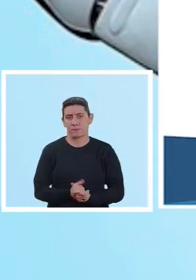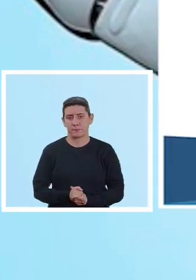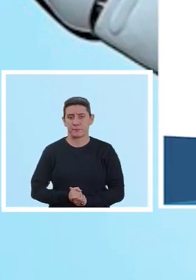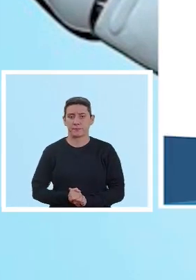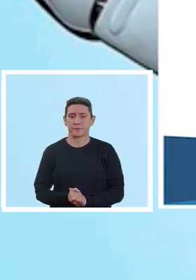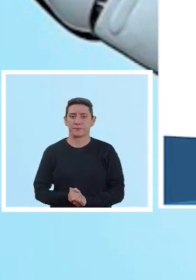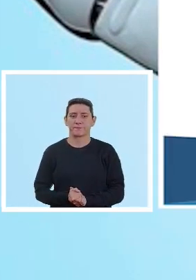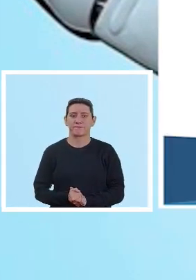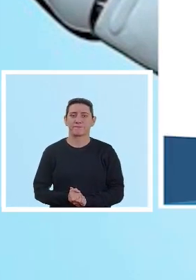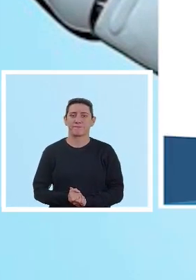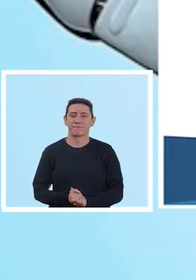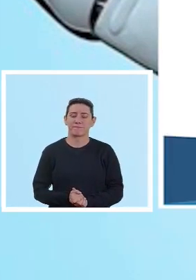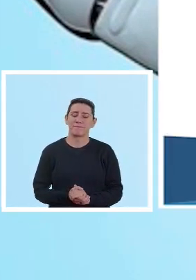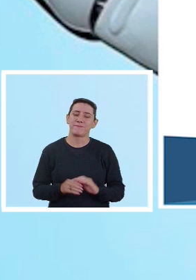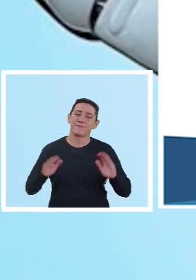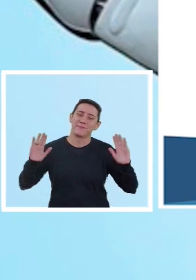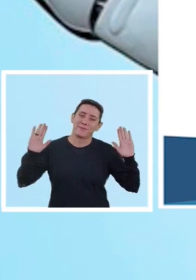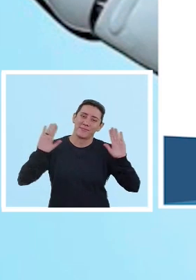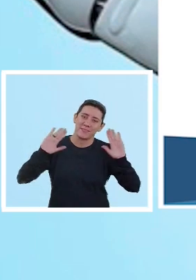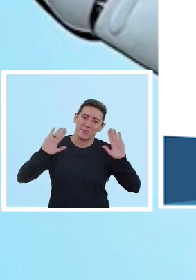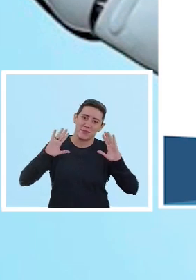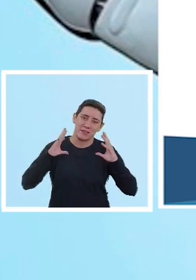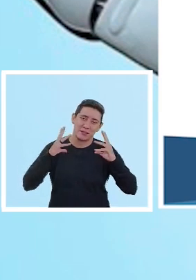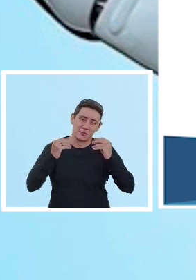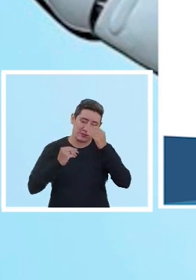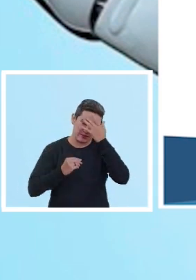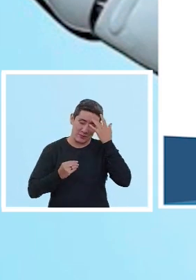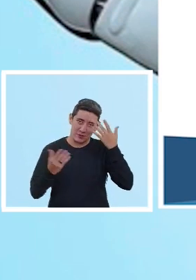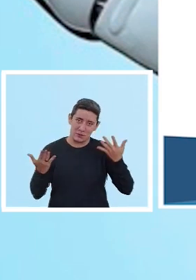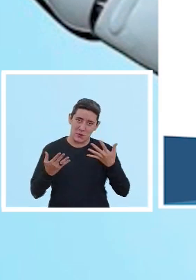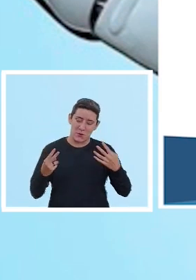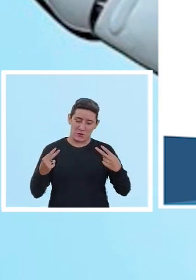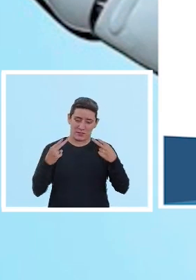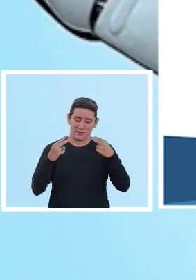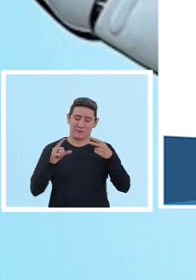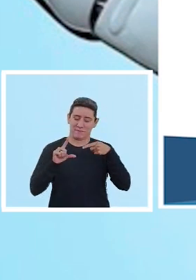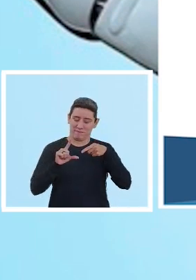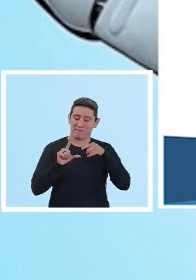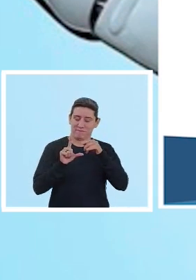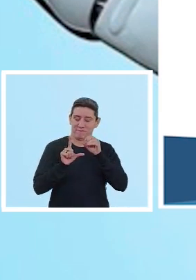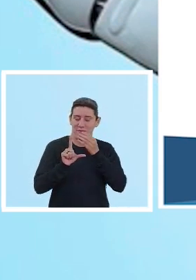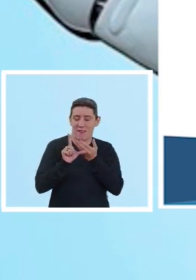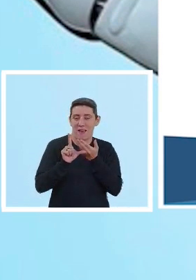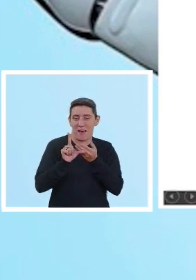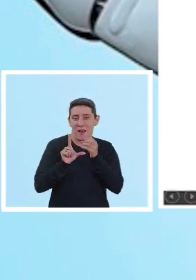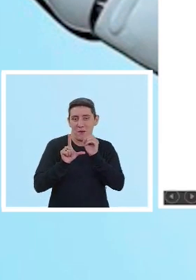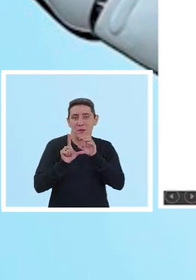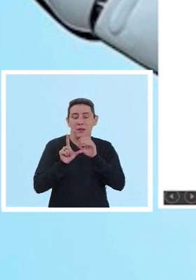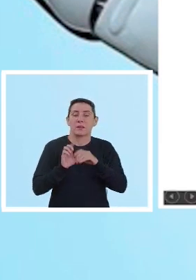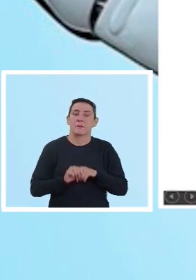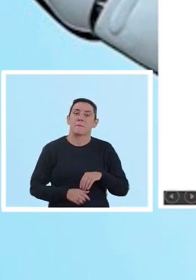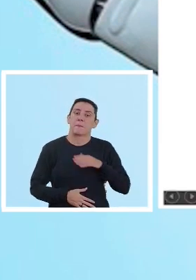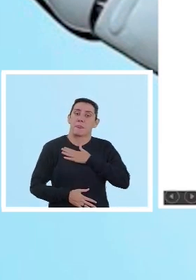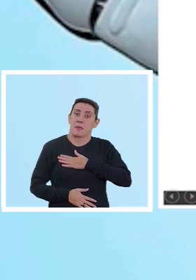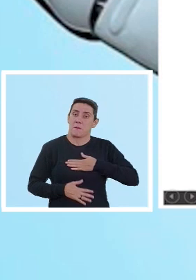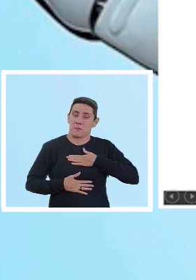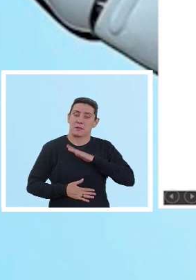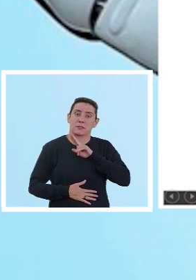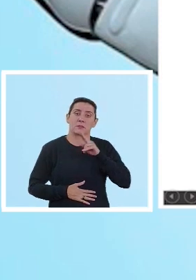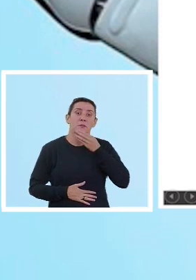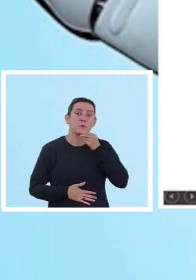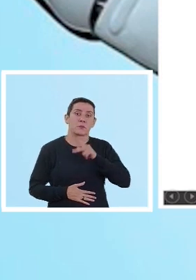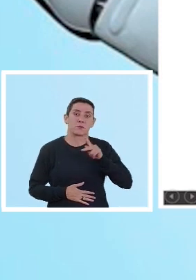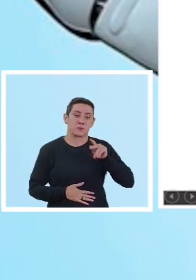o Olá a todos ouvintes amigos aí do canal é um prazer muito grande por sou eu li está aqui com